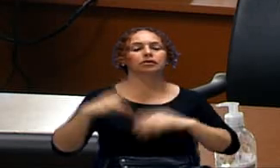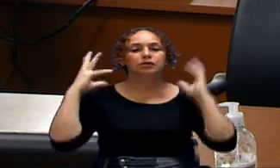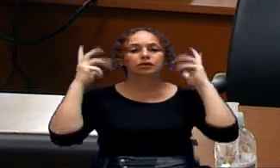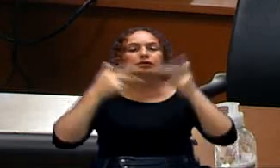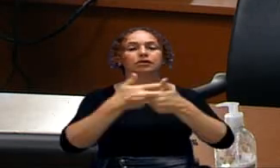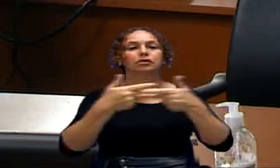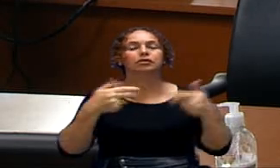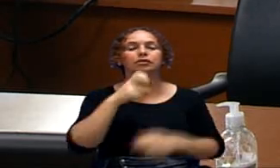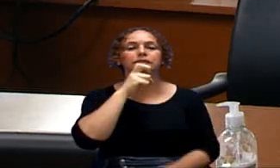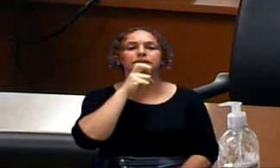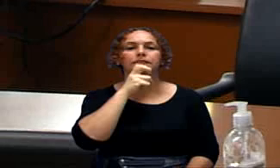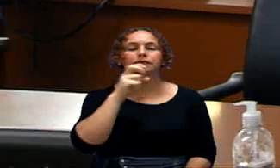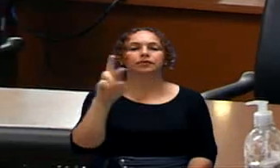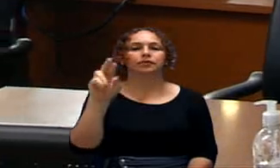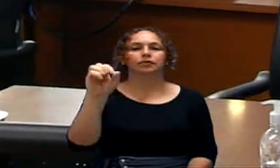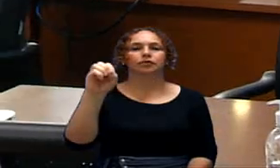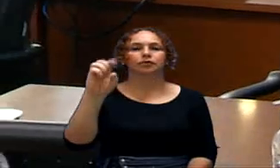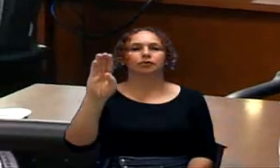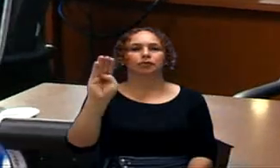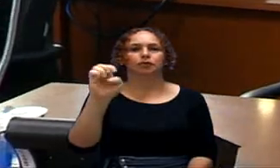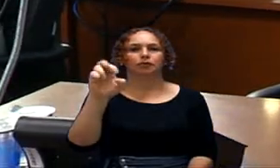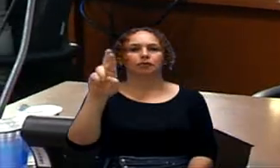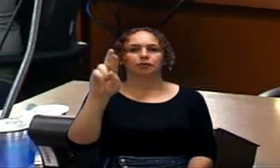Eduardo Roberto Abdala Santos.